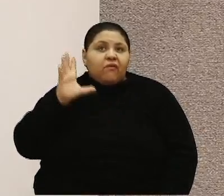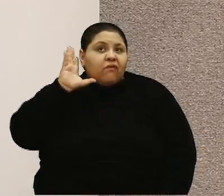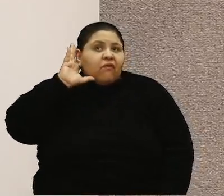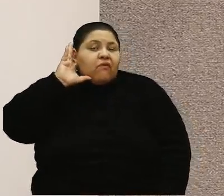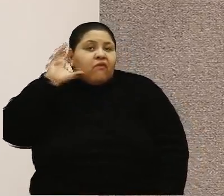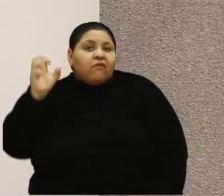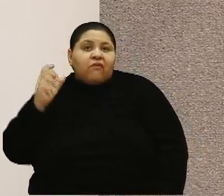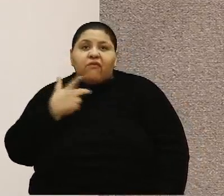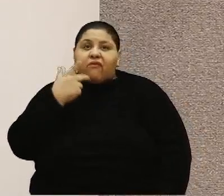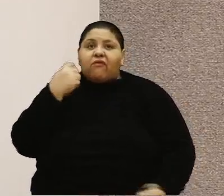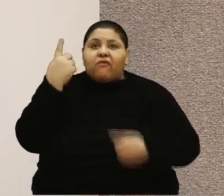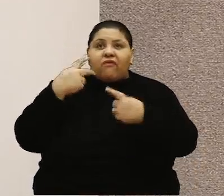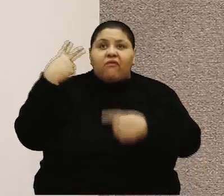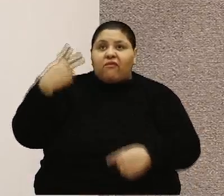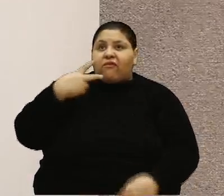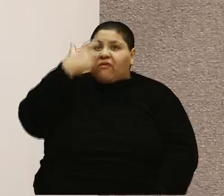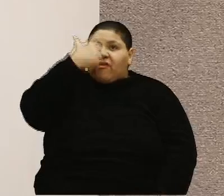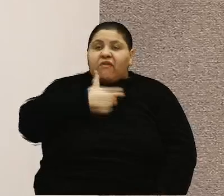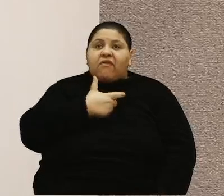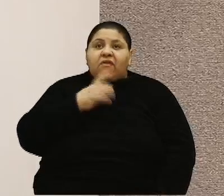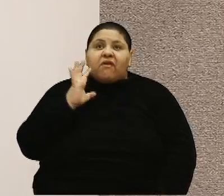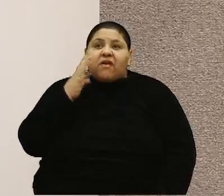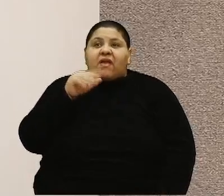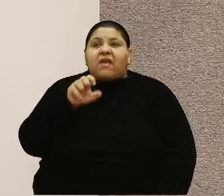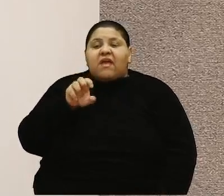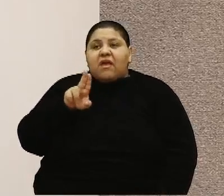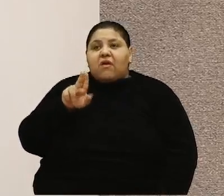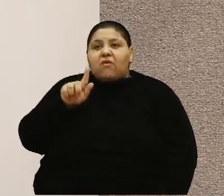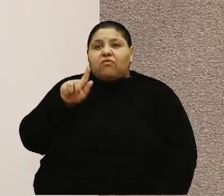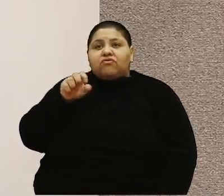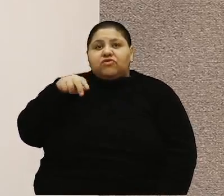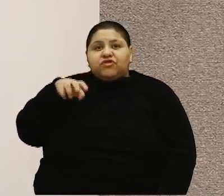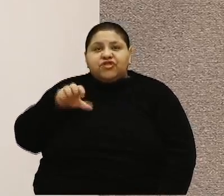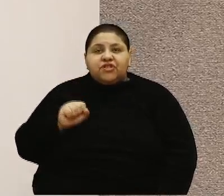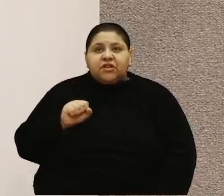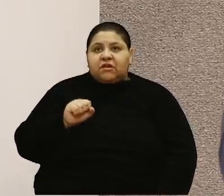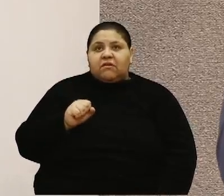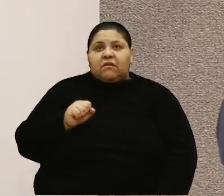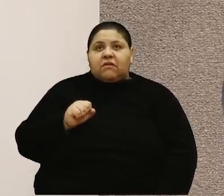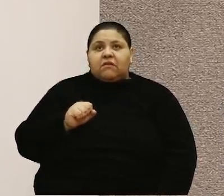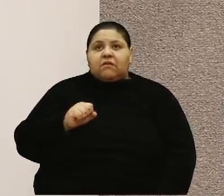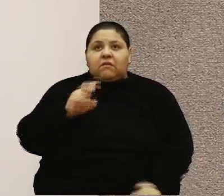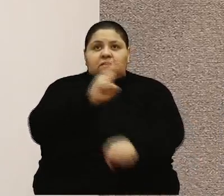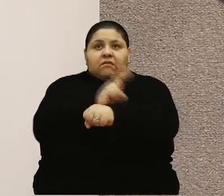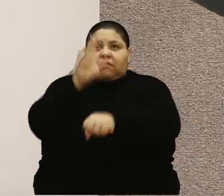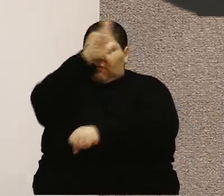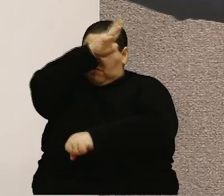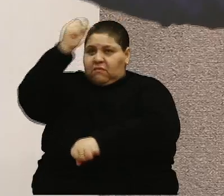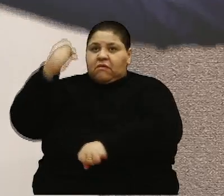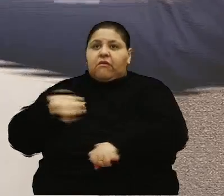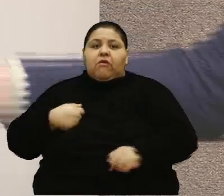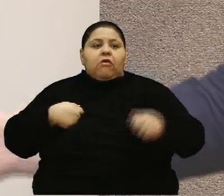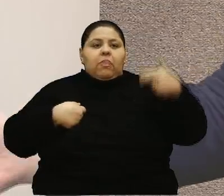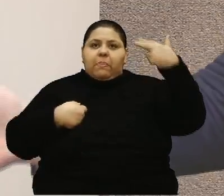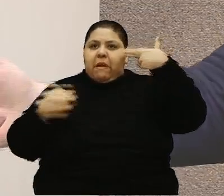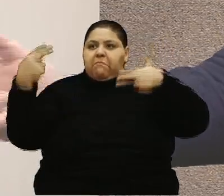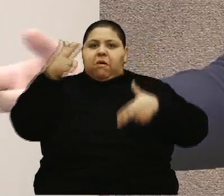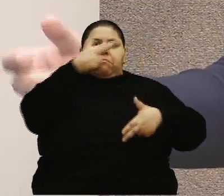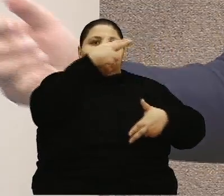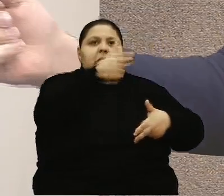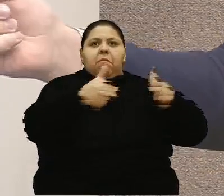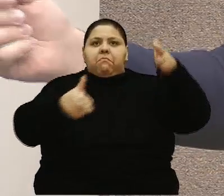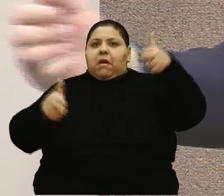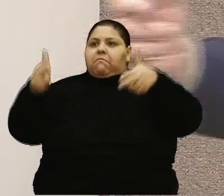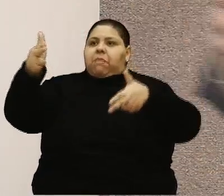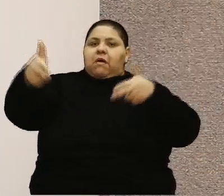de uma fala de alguns vereadores dessa casa parece que em Caxias acontece eugenia. Uma seleção genética, né? Que a Guarda Municipal sai apontando arma na cabeça de todo mundo na rua, vereador